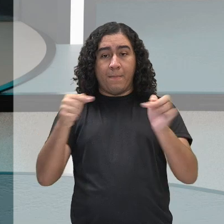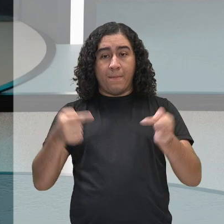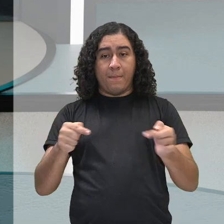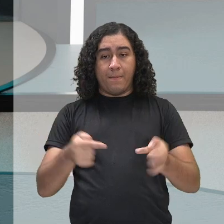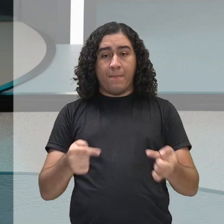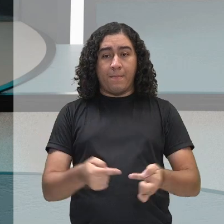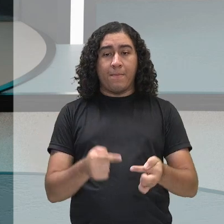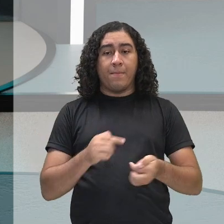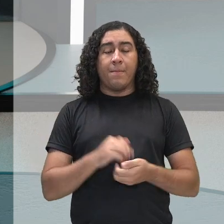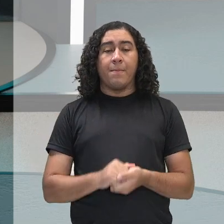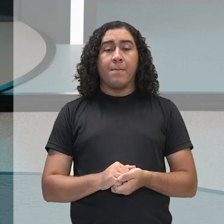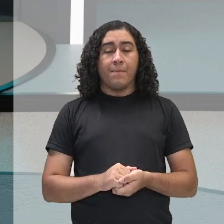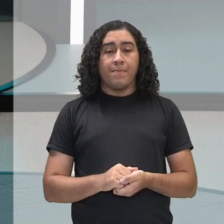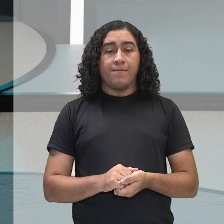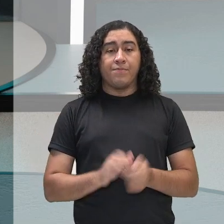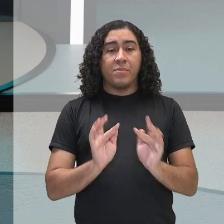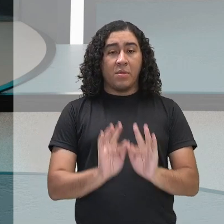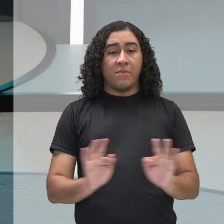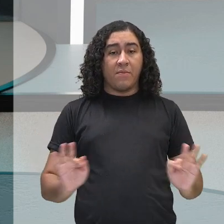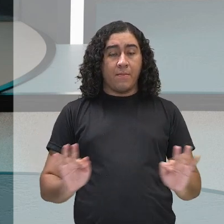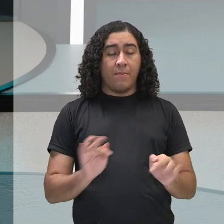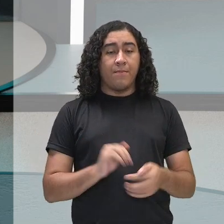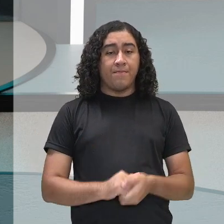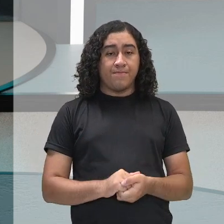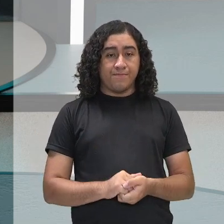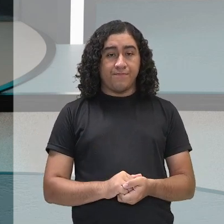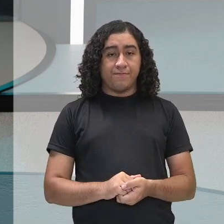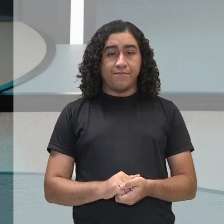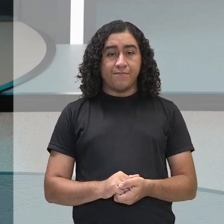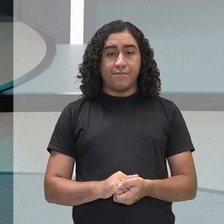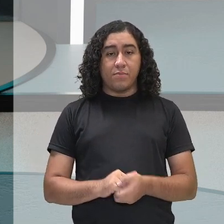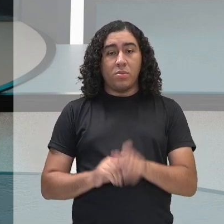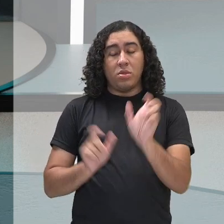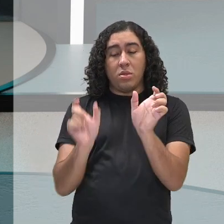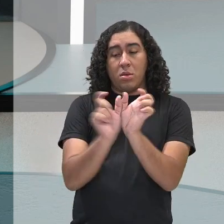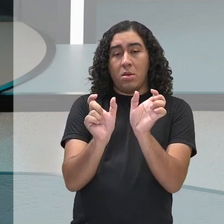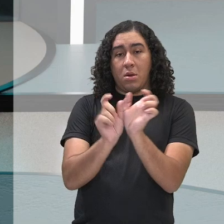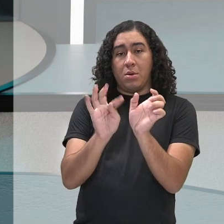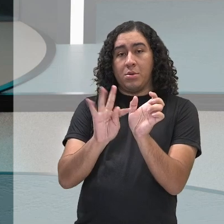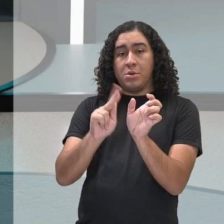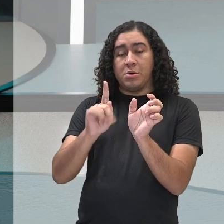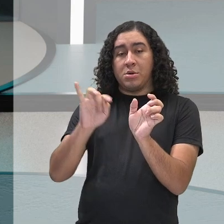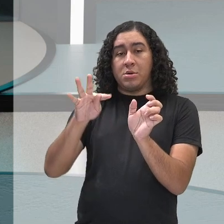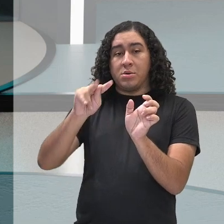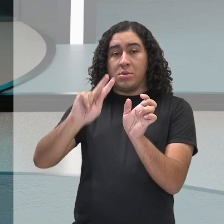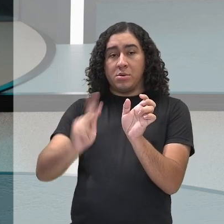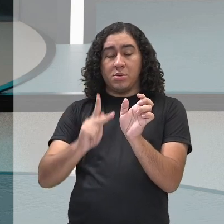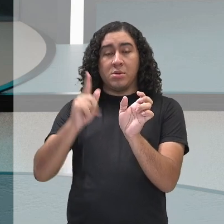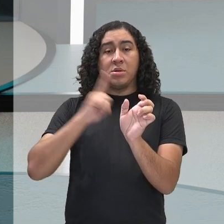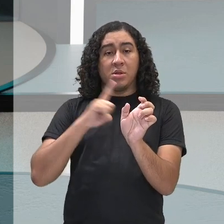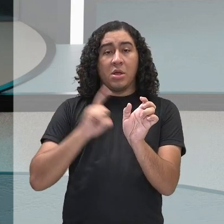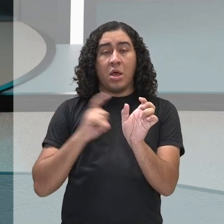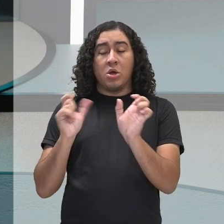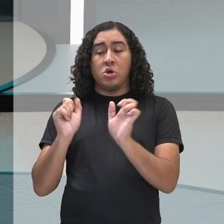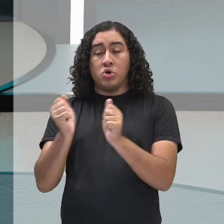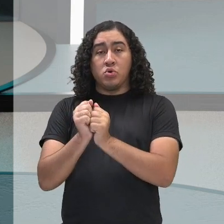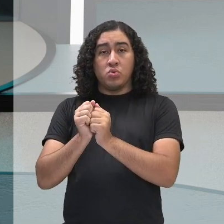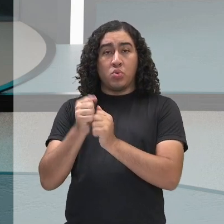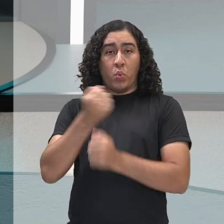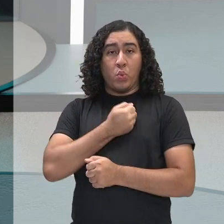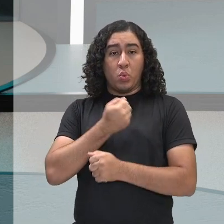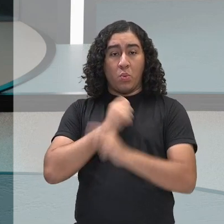olha, observação para vocês. A terminação, o sufixo teeth, acompanha as dezenas. Pode observar aqui, ó, do 20º